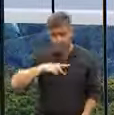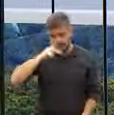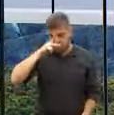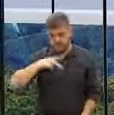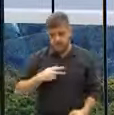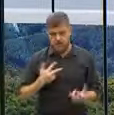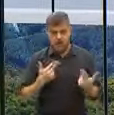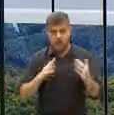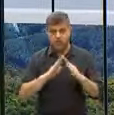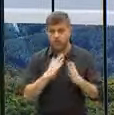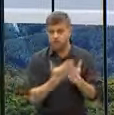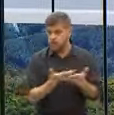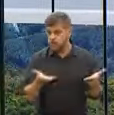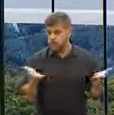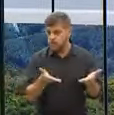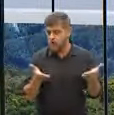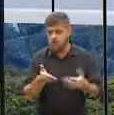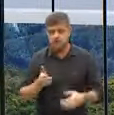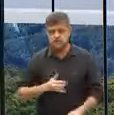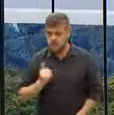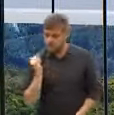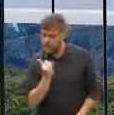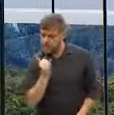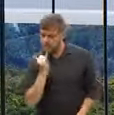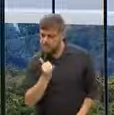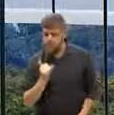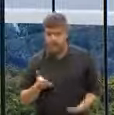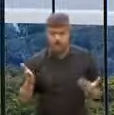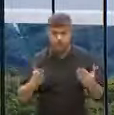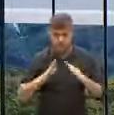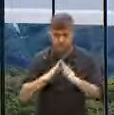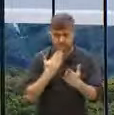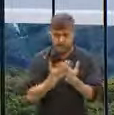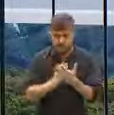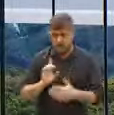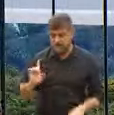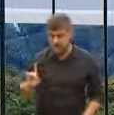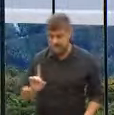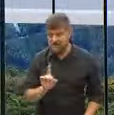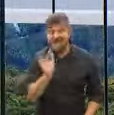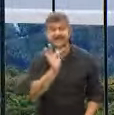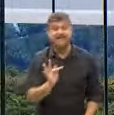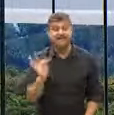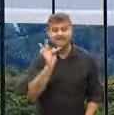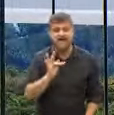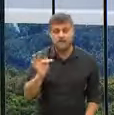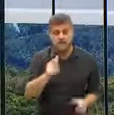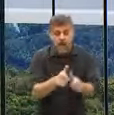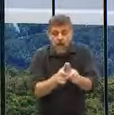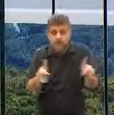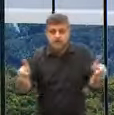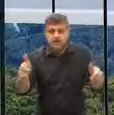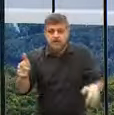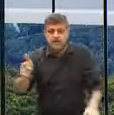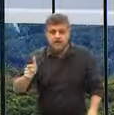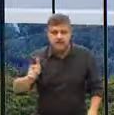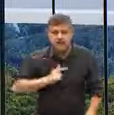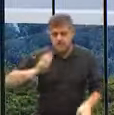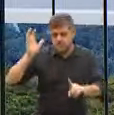nas nossas escolas. É o que eu acabei de dizer. Hoje, se você vai nas nossas faculdades, a maioria,